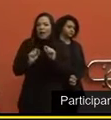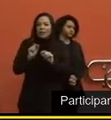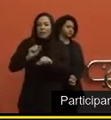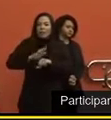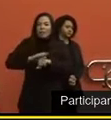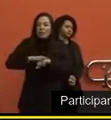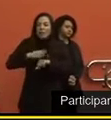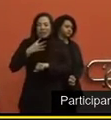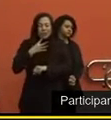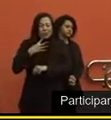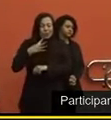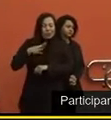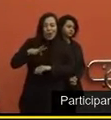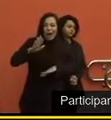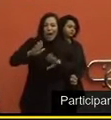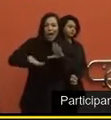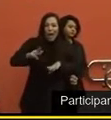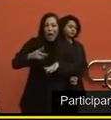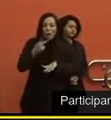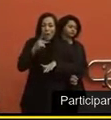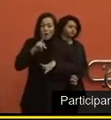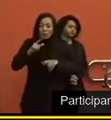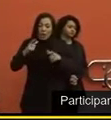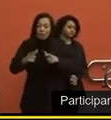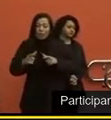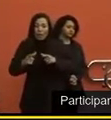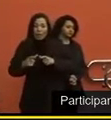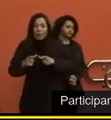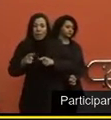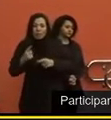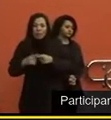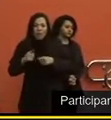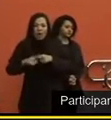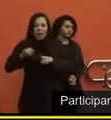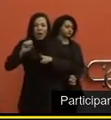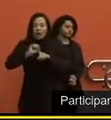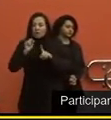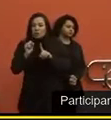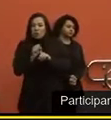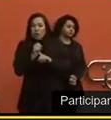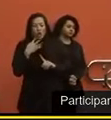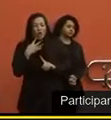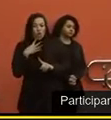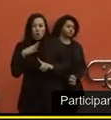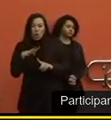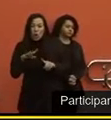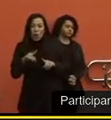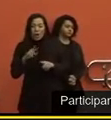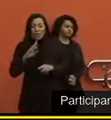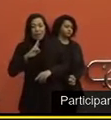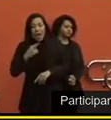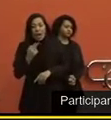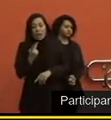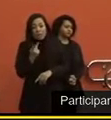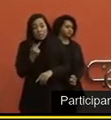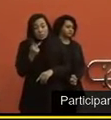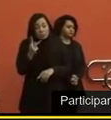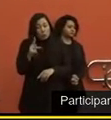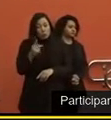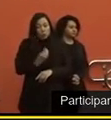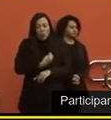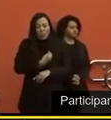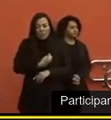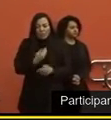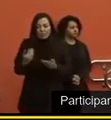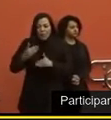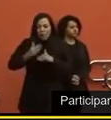tem o desconhecimento de suas funções por considerável parcela da população brasileira, razão de ser de sua